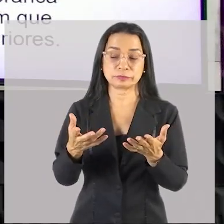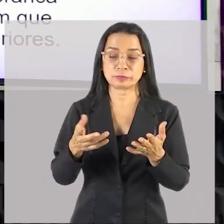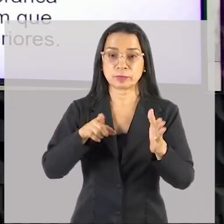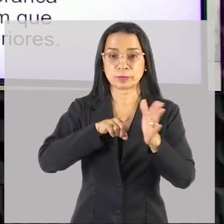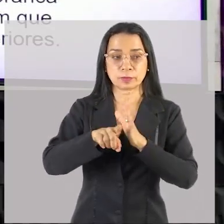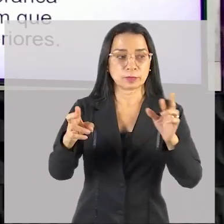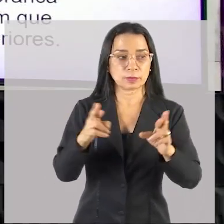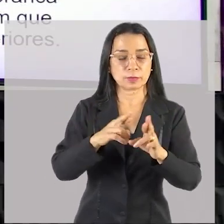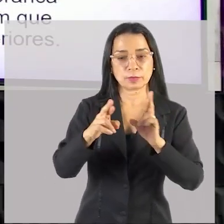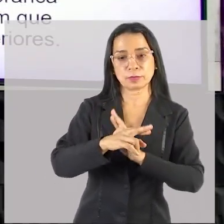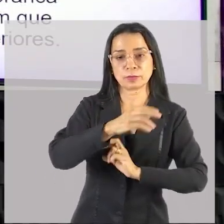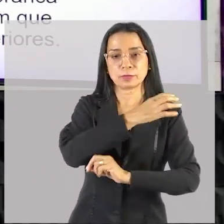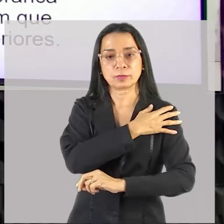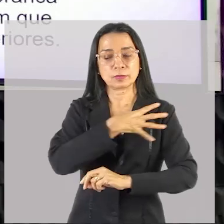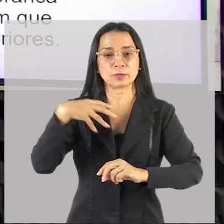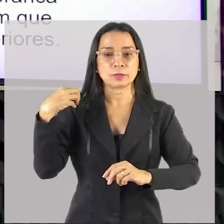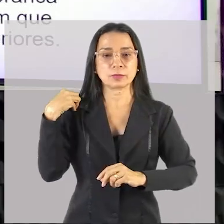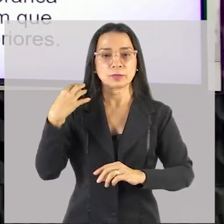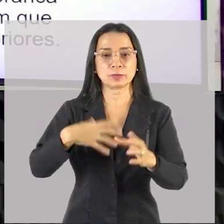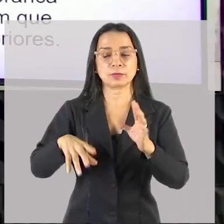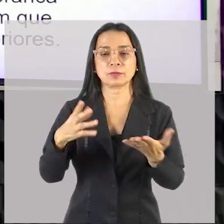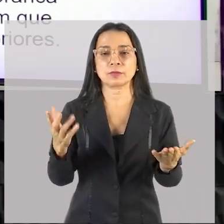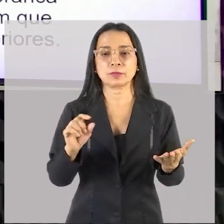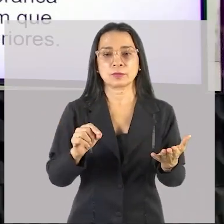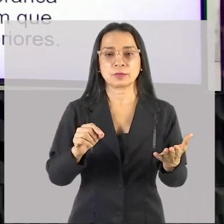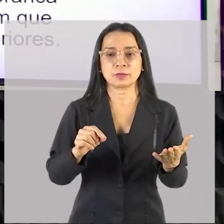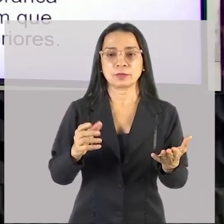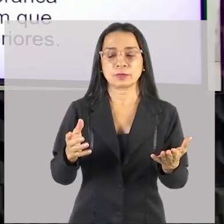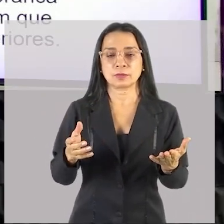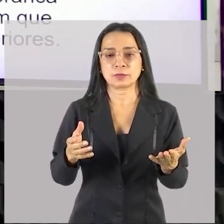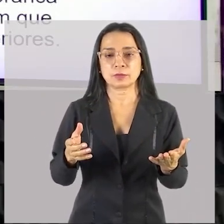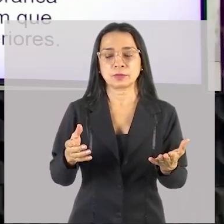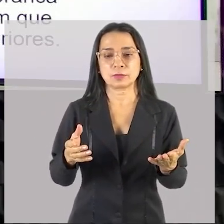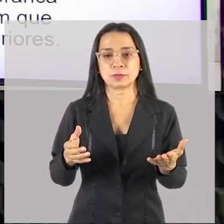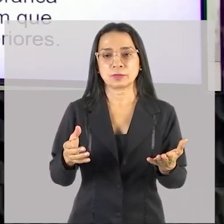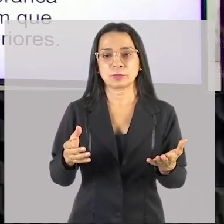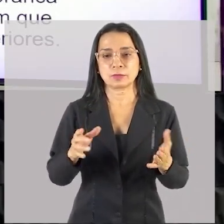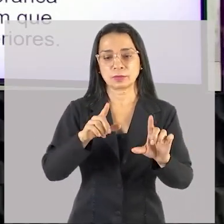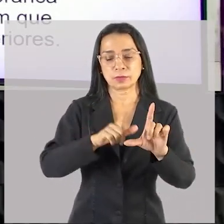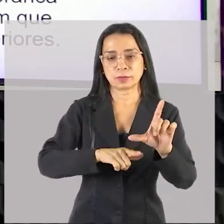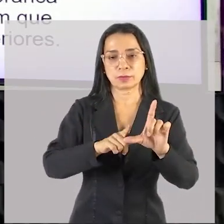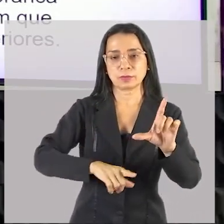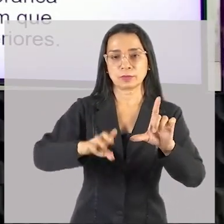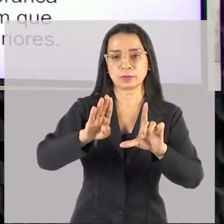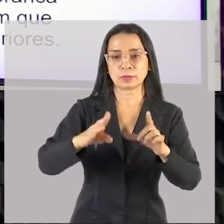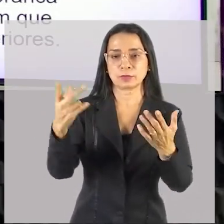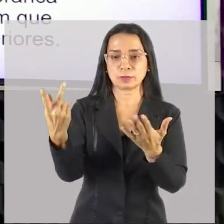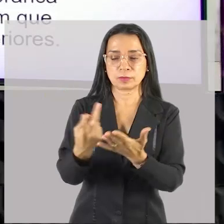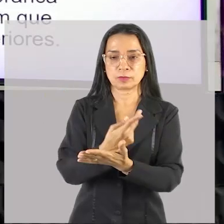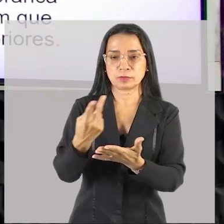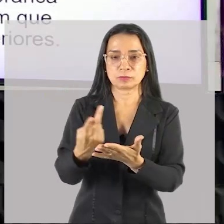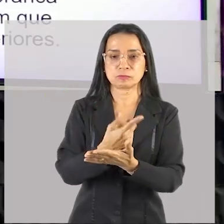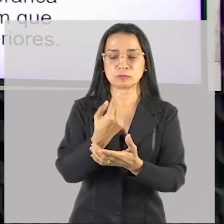para Aristóteles, é natural que hajam esses escravos enquanto raças inferiores,